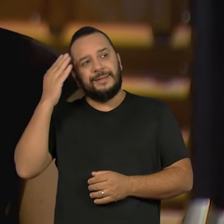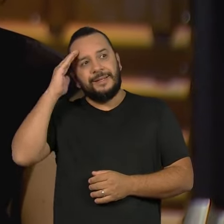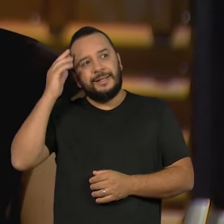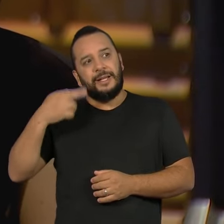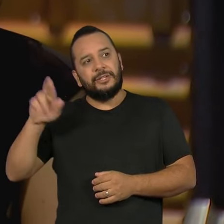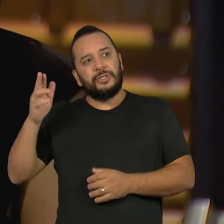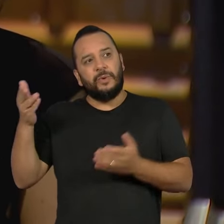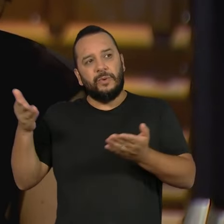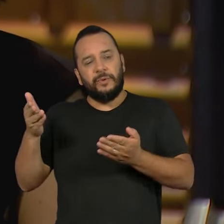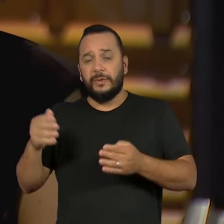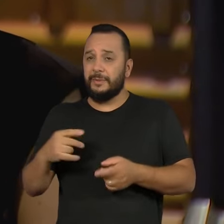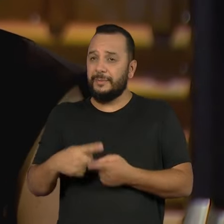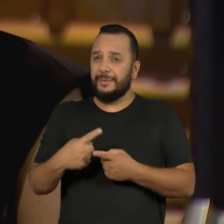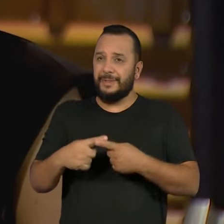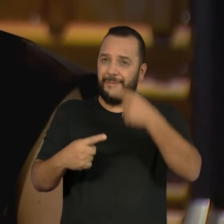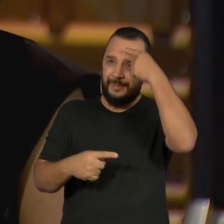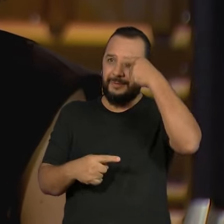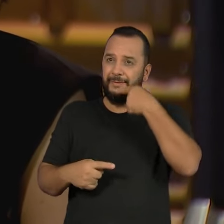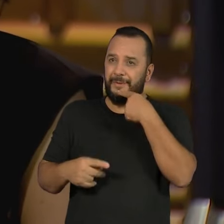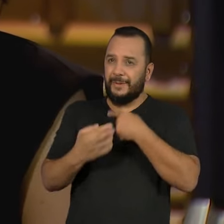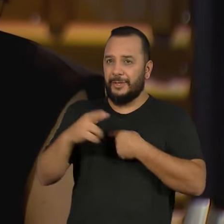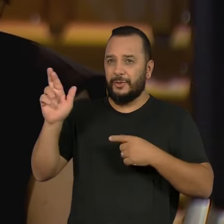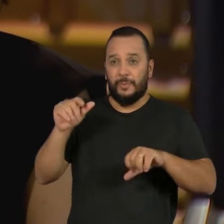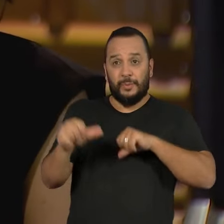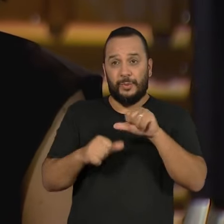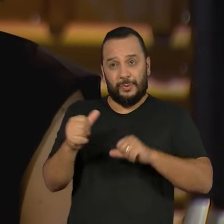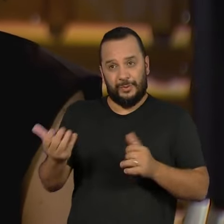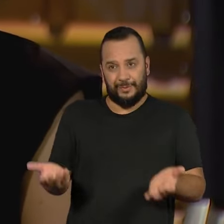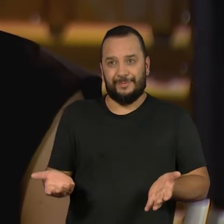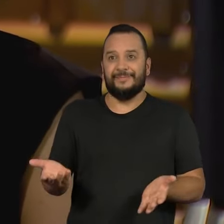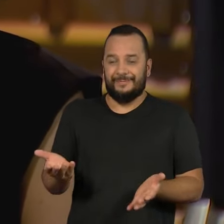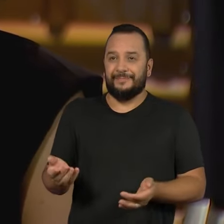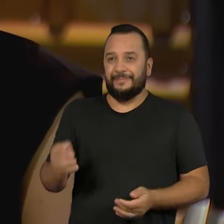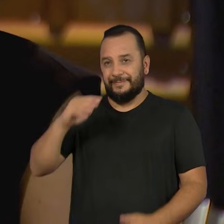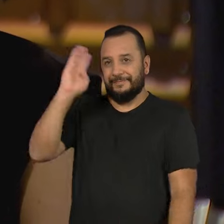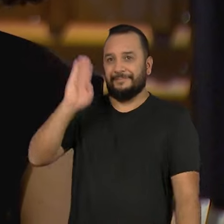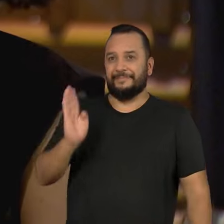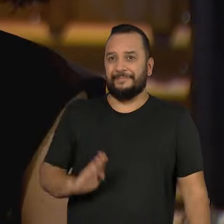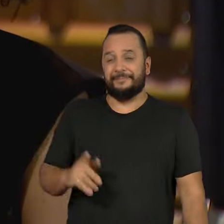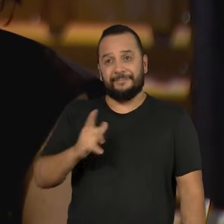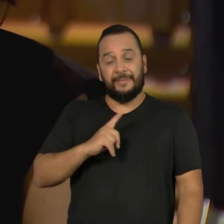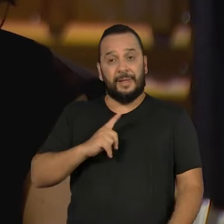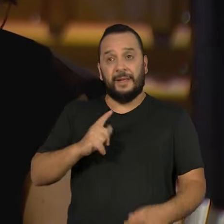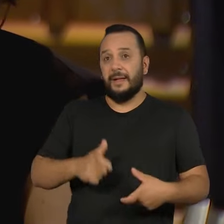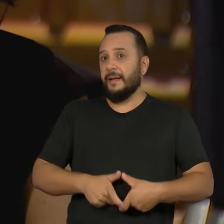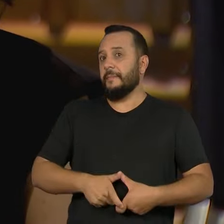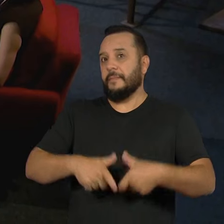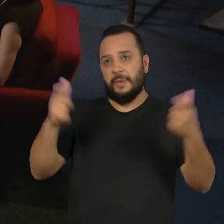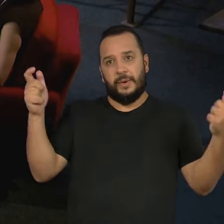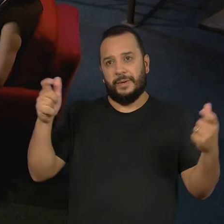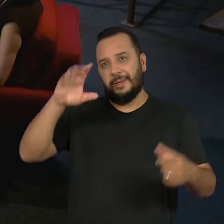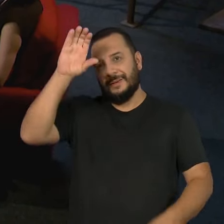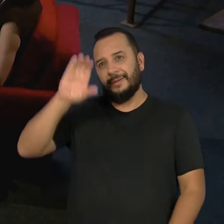mudança do perfil religioso do Brasileiro né então a gente tá falando de um Brasil de maioria cató